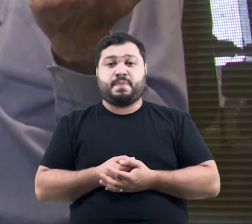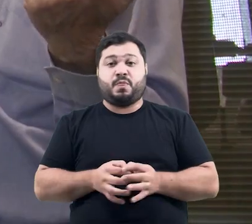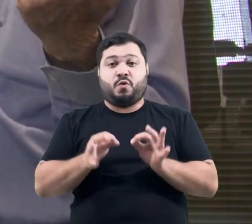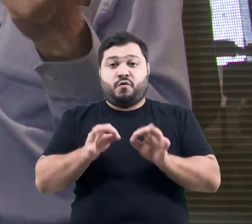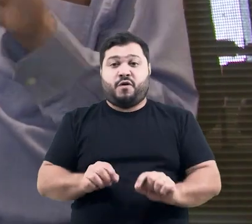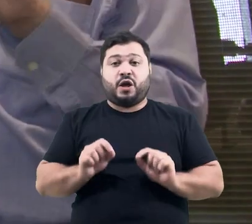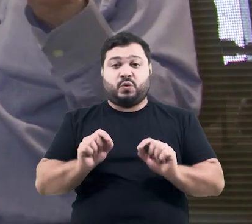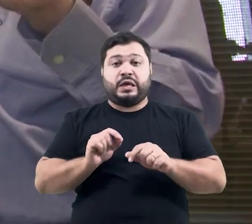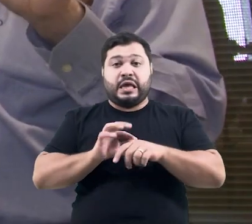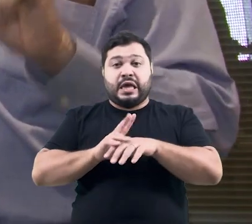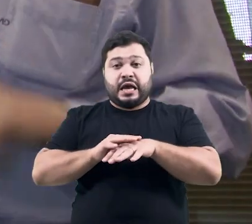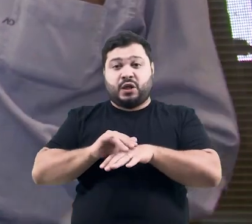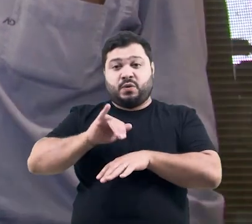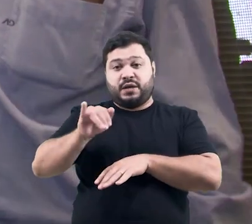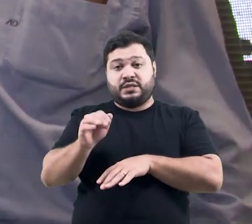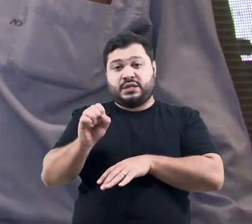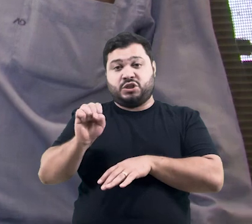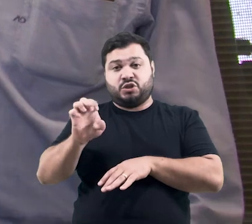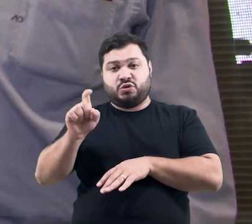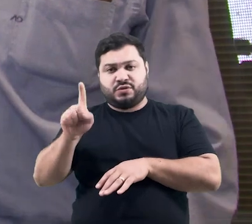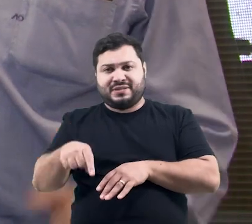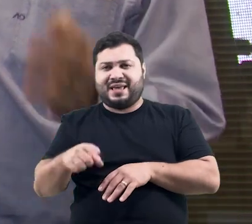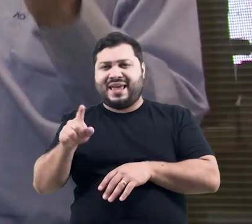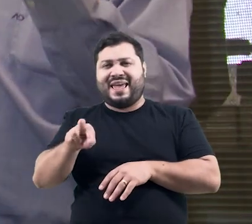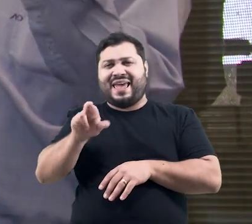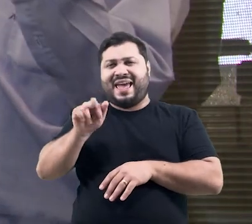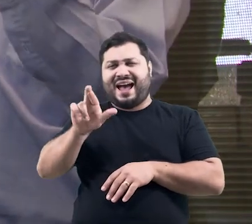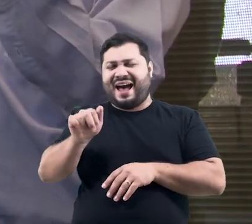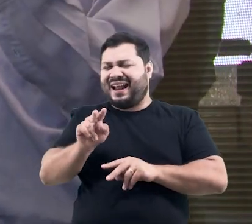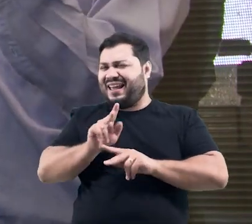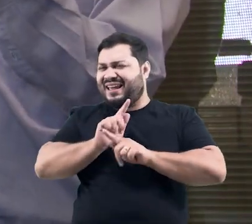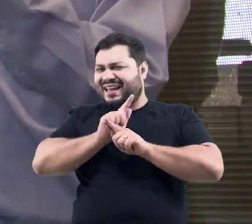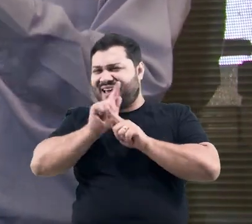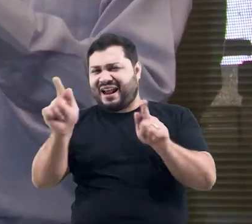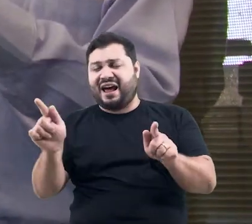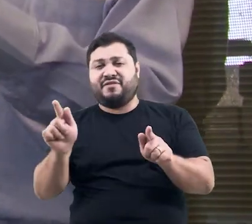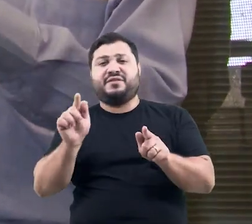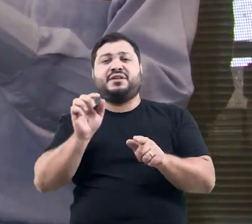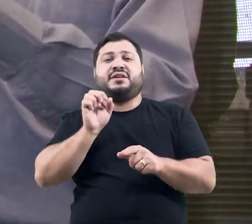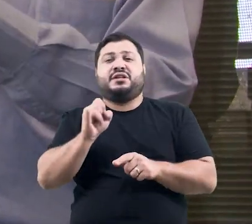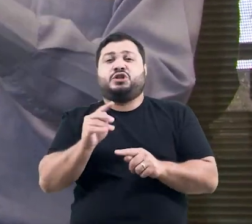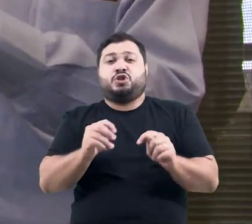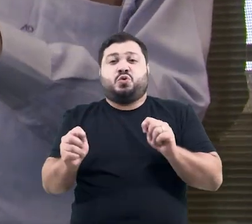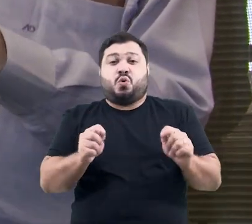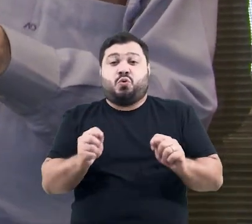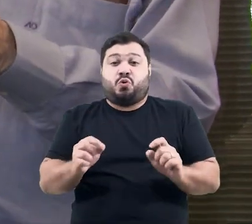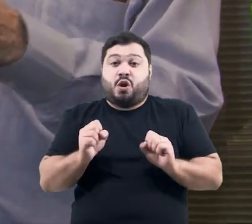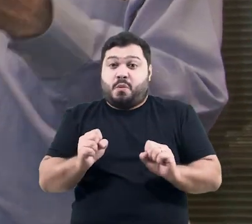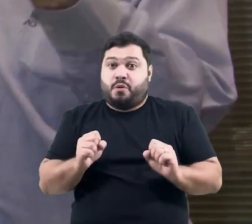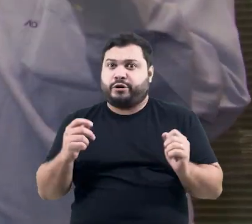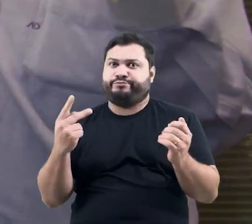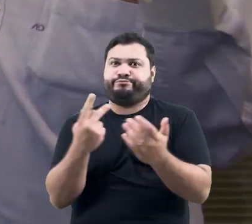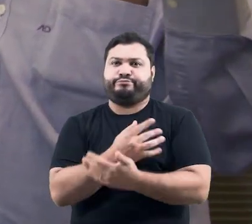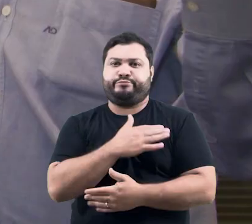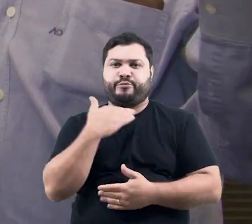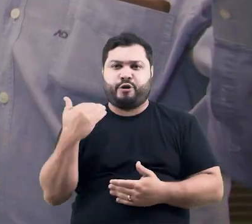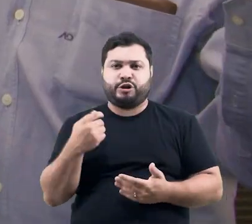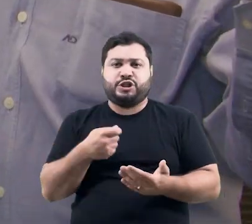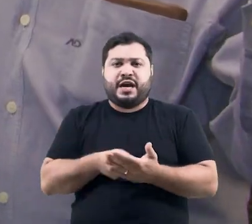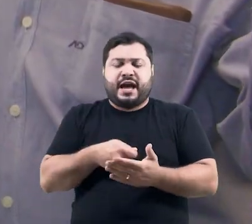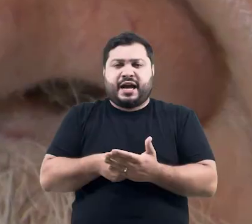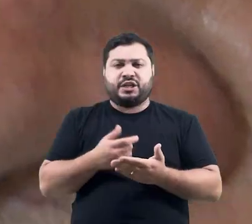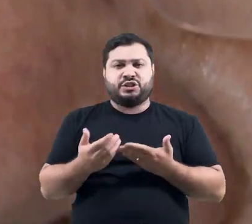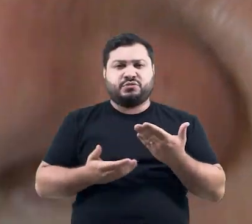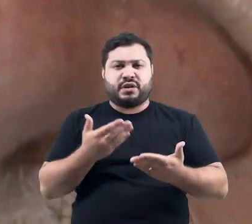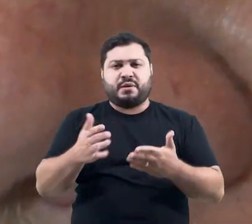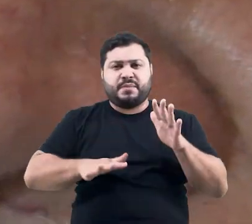míngua. O fato é que a doença de José é considerada rara e gravíssima e, quando não controlada, pode ser